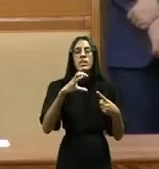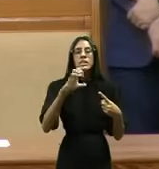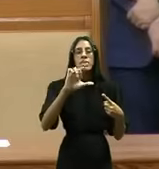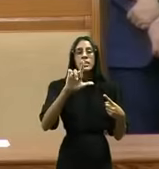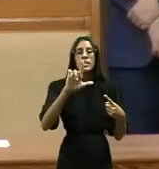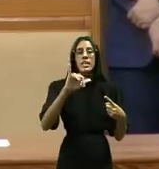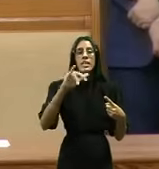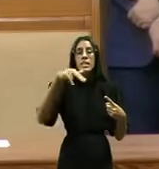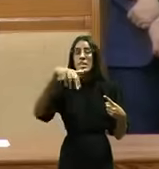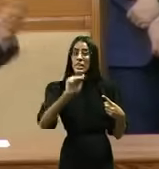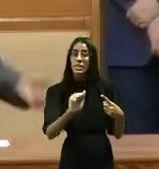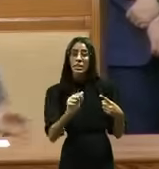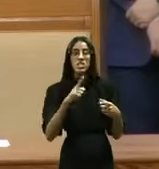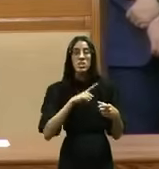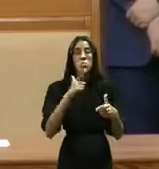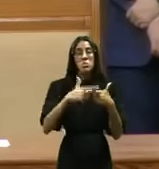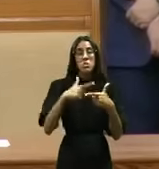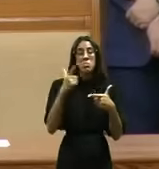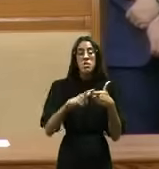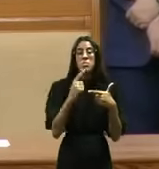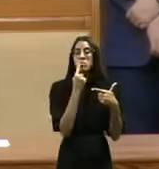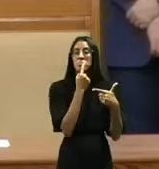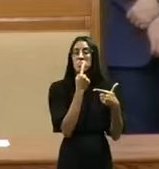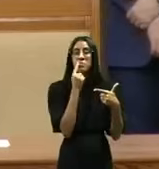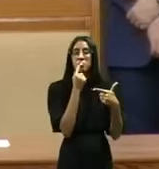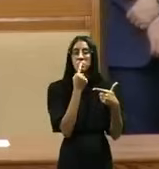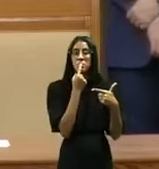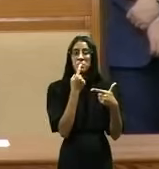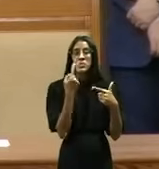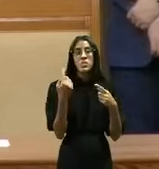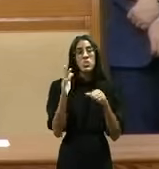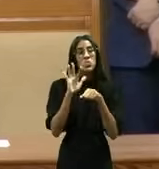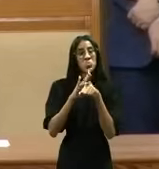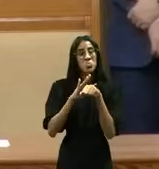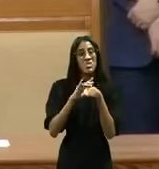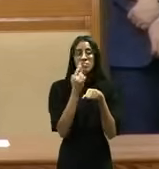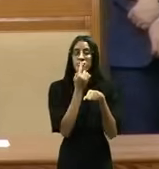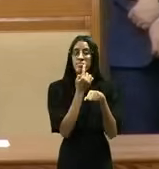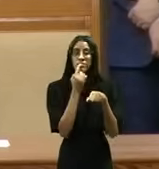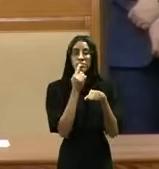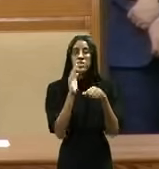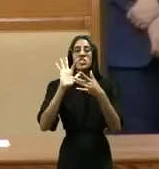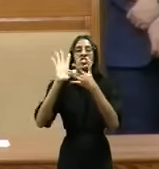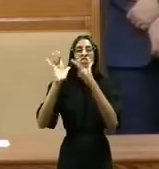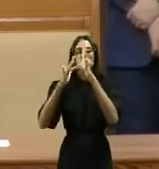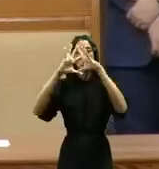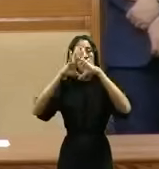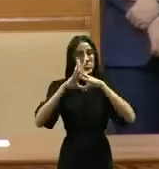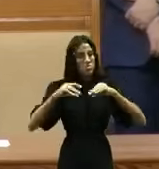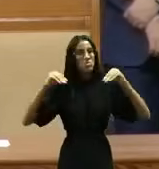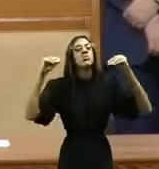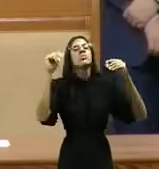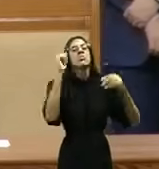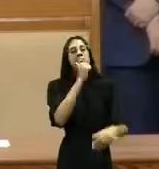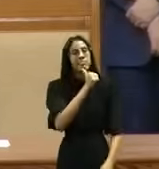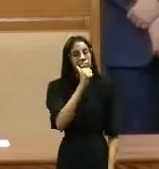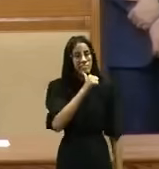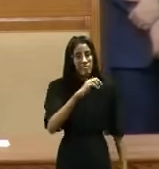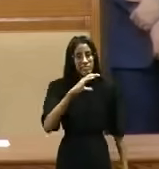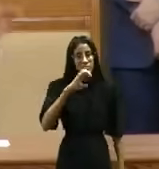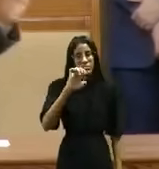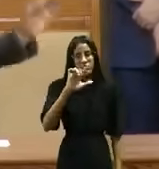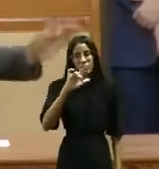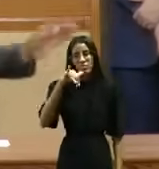lábios eram doentes e ela tomava remédio e e Jesus curou ela automaticamente porque eu vou dizer uma